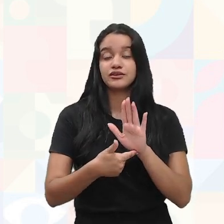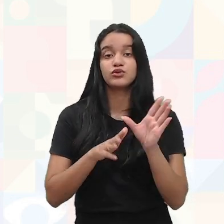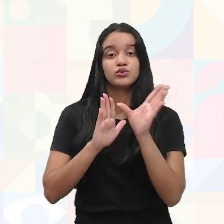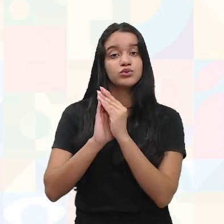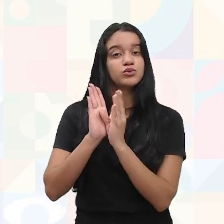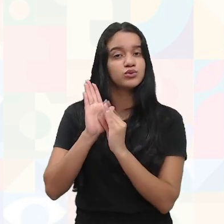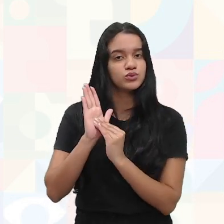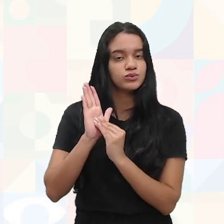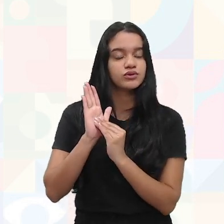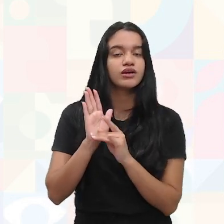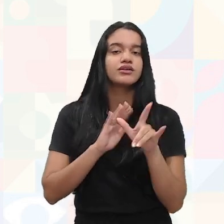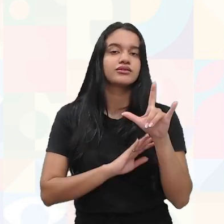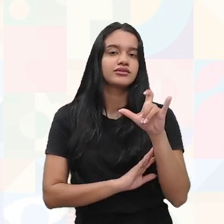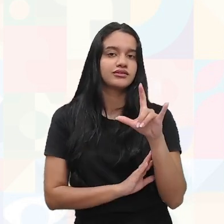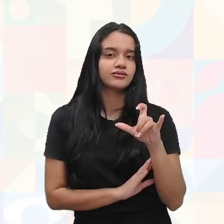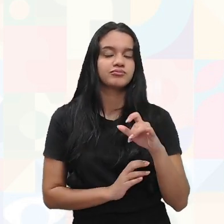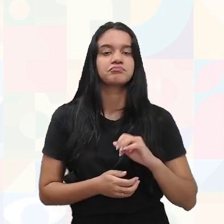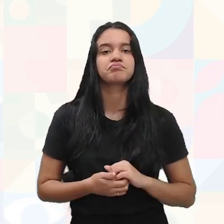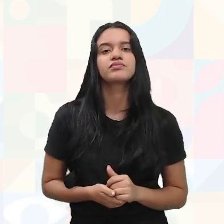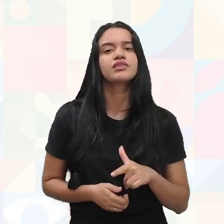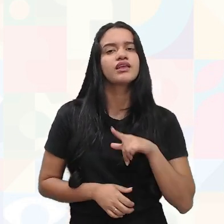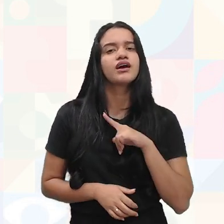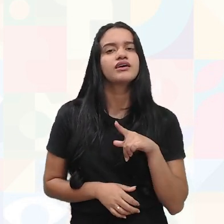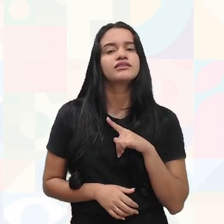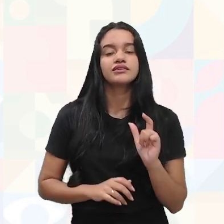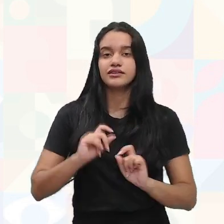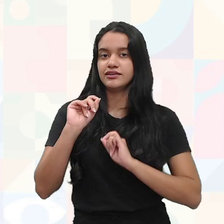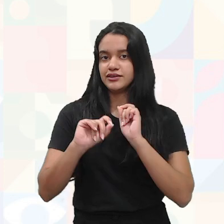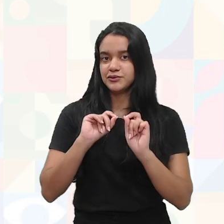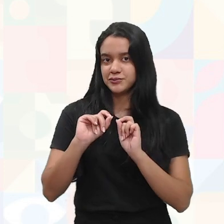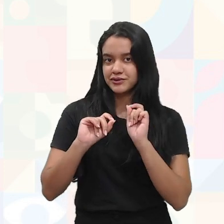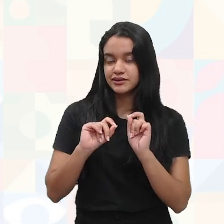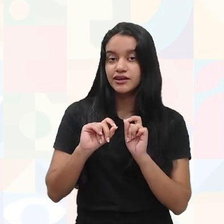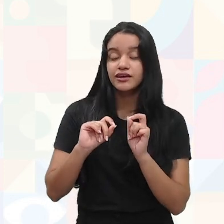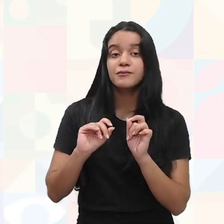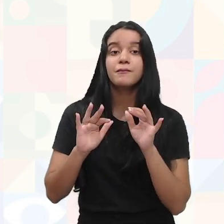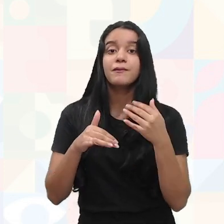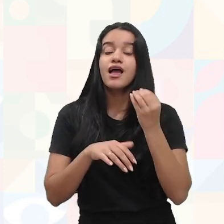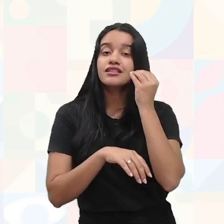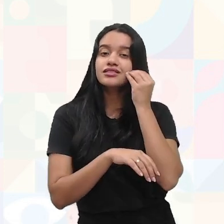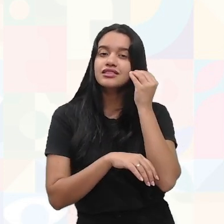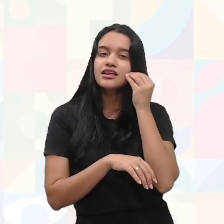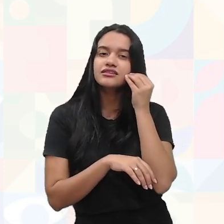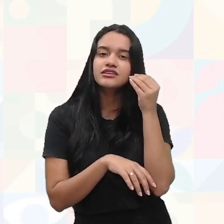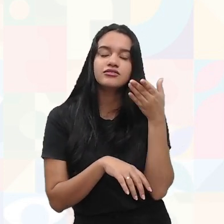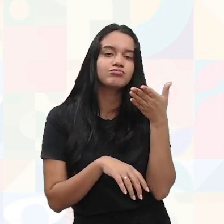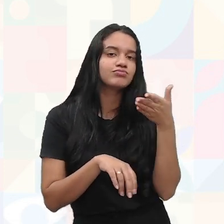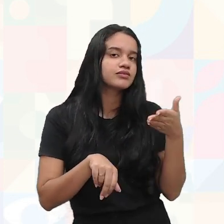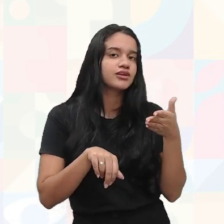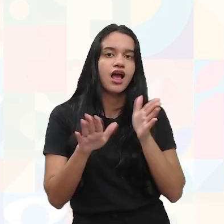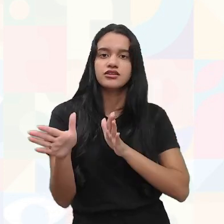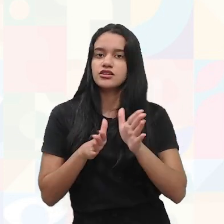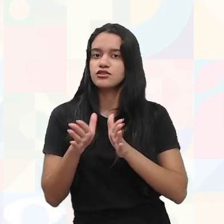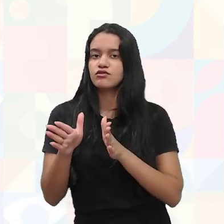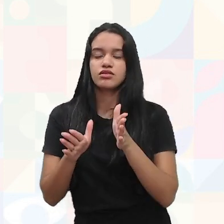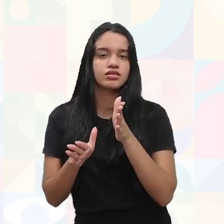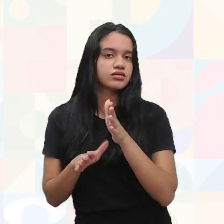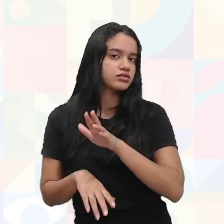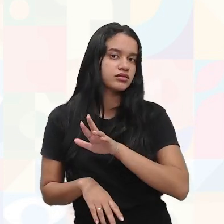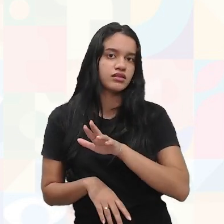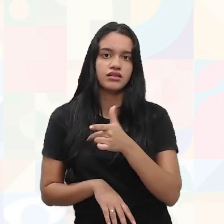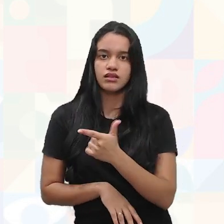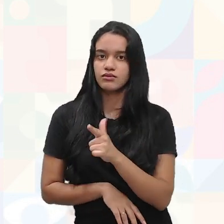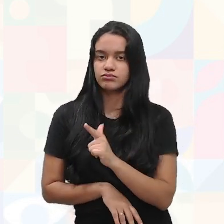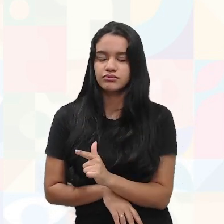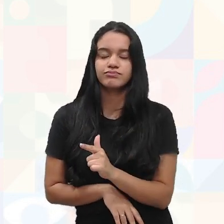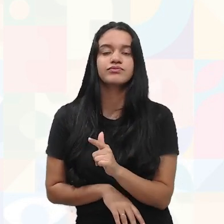conteúdo no Instagram. Eles têm uma conta teste. Essa conta ela é inacessível para qualquer pessoa que esteja na internet.